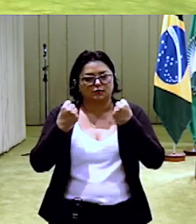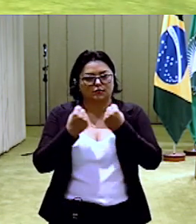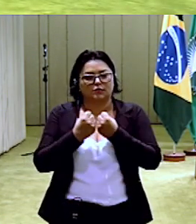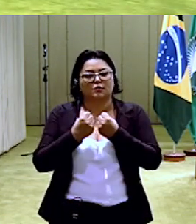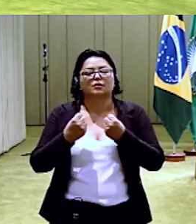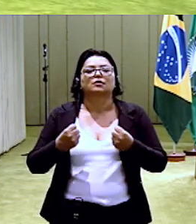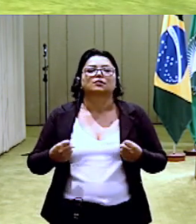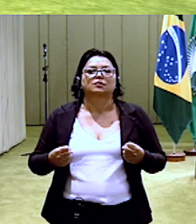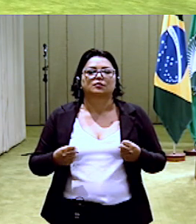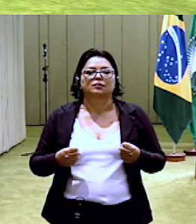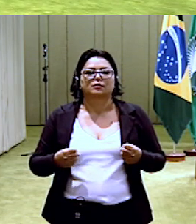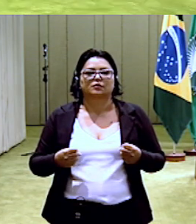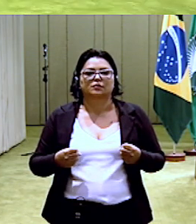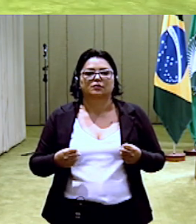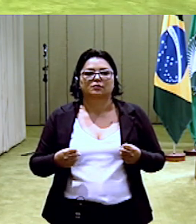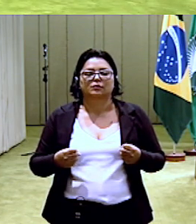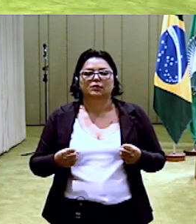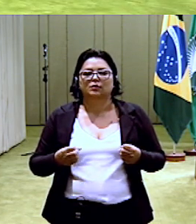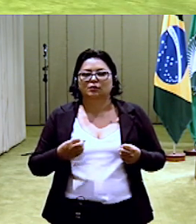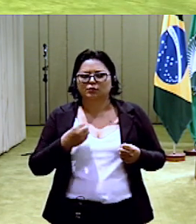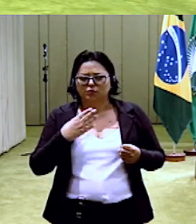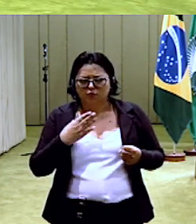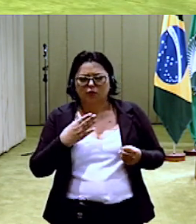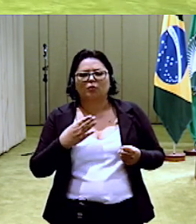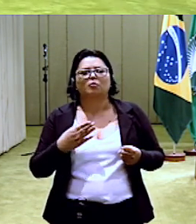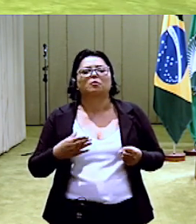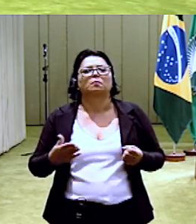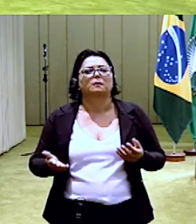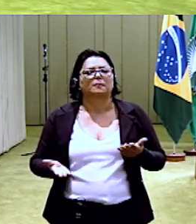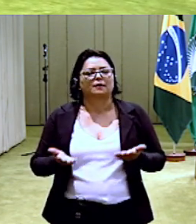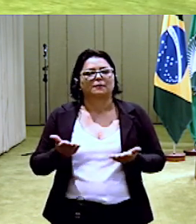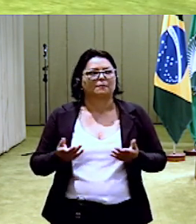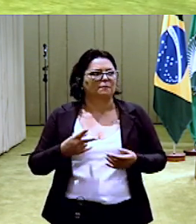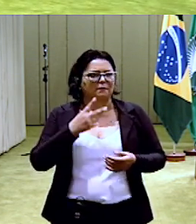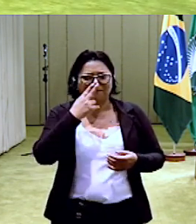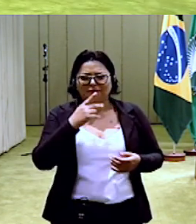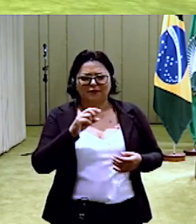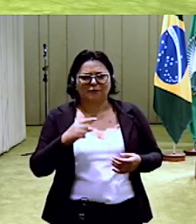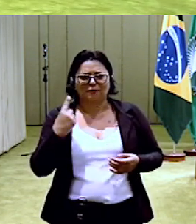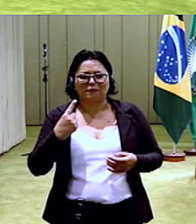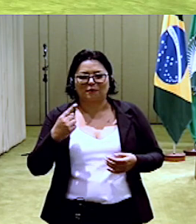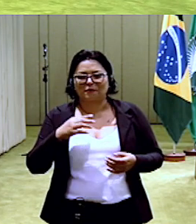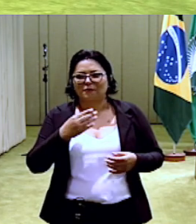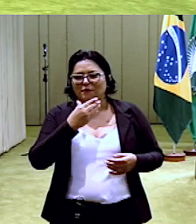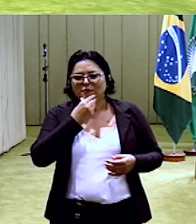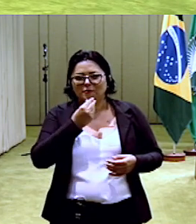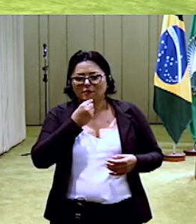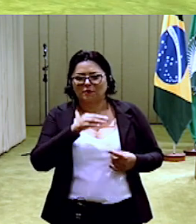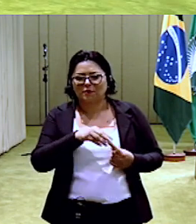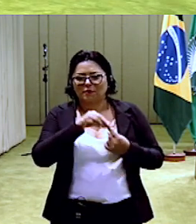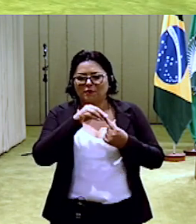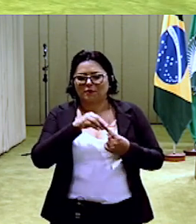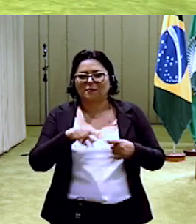webinar. Está muito bem balanceado em termos de género, porque eu sou o único homem nesse painel, mas com muito prazer